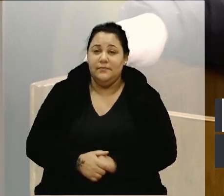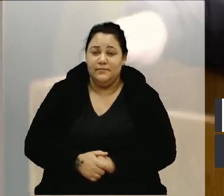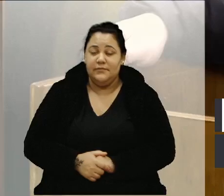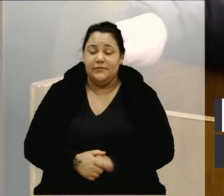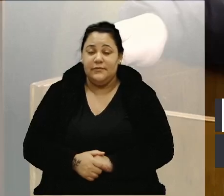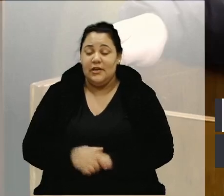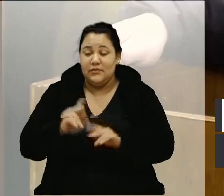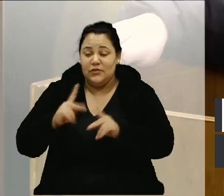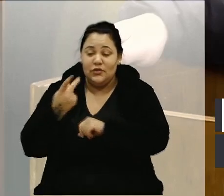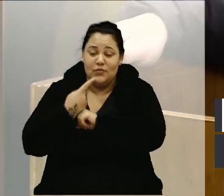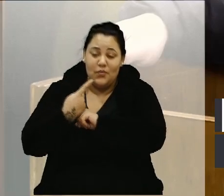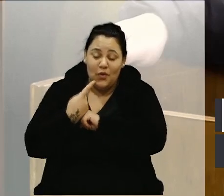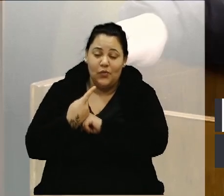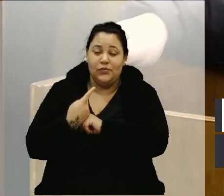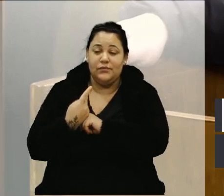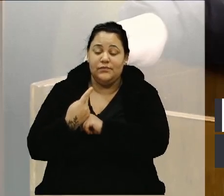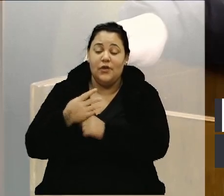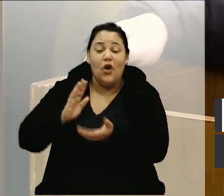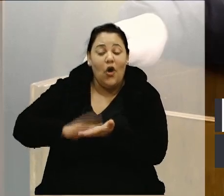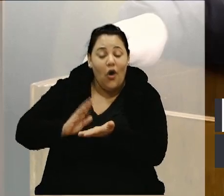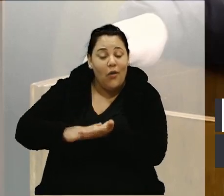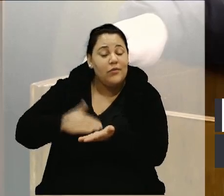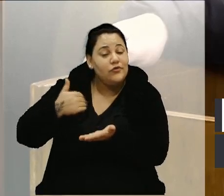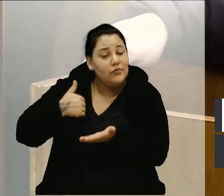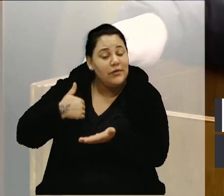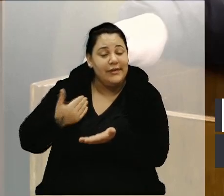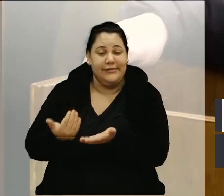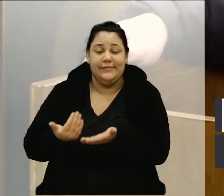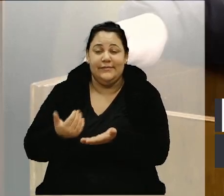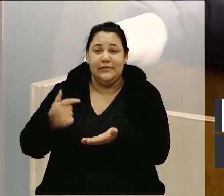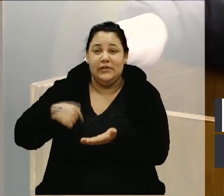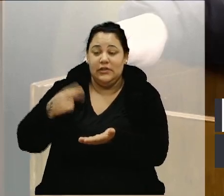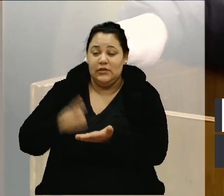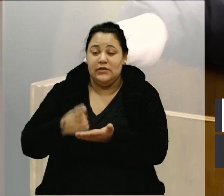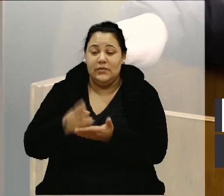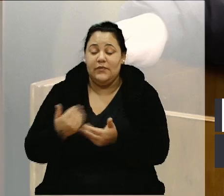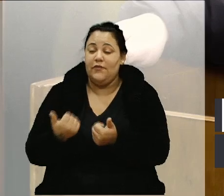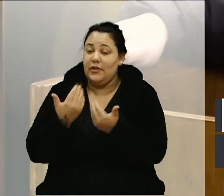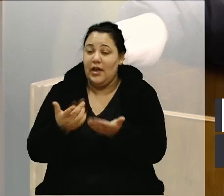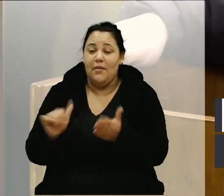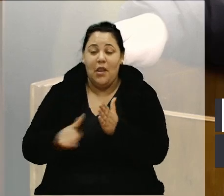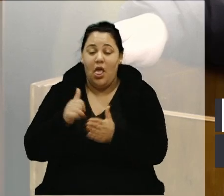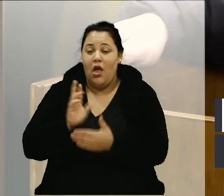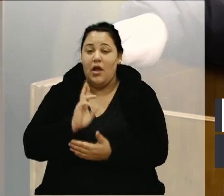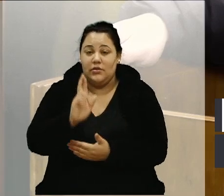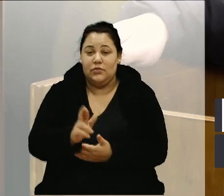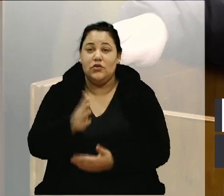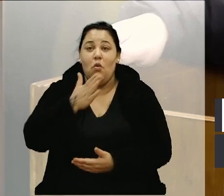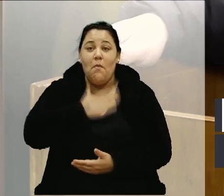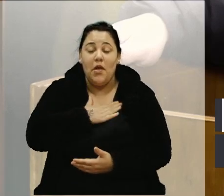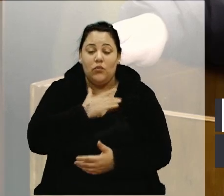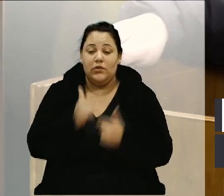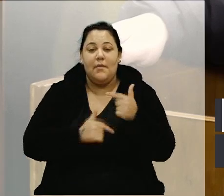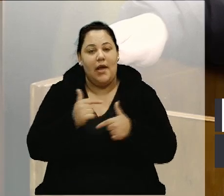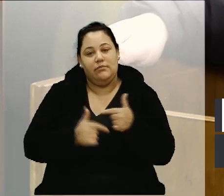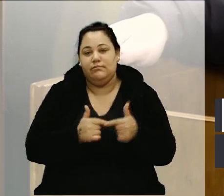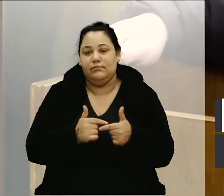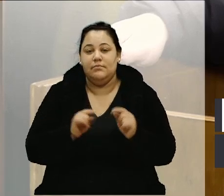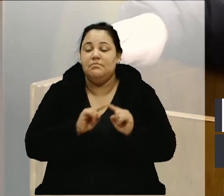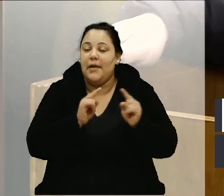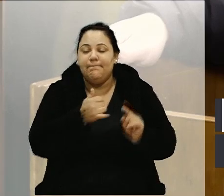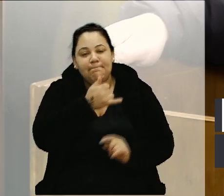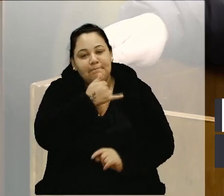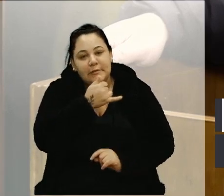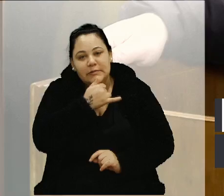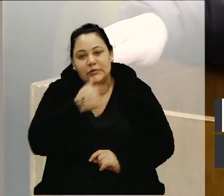atrás, e as pessoas me cobram, e eu vou dar sempre a melhor resposta possível do meu mandato. Mas